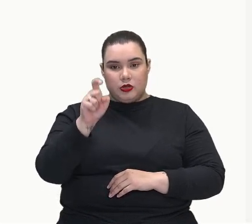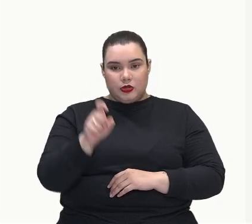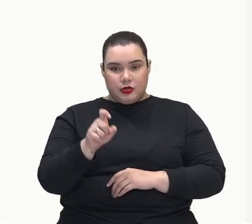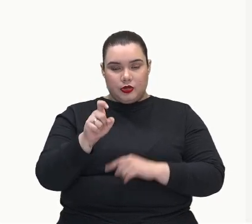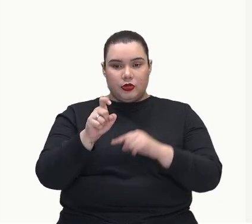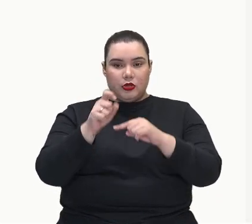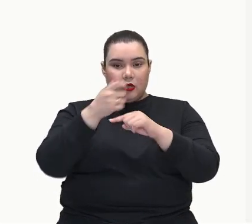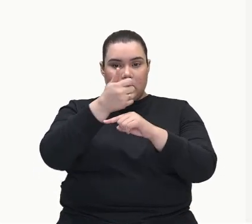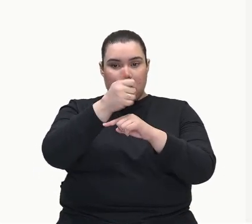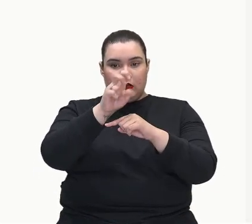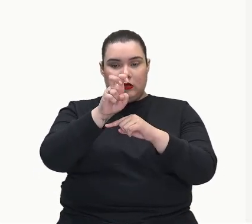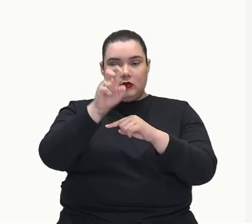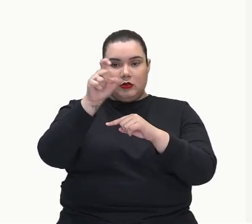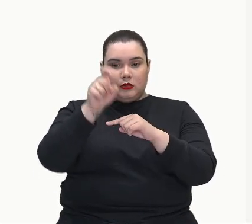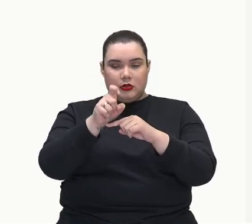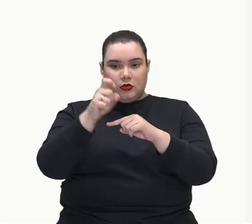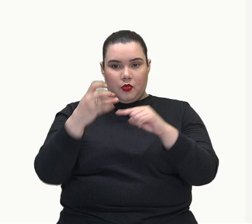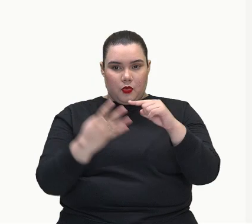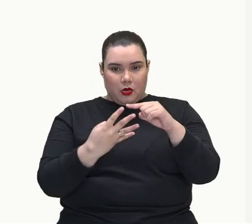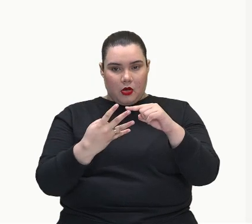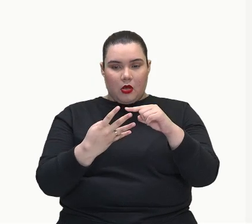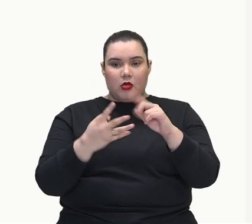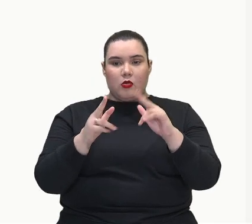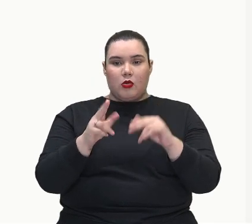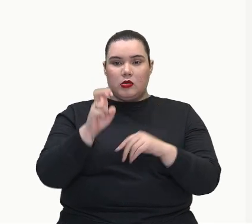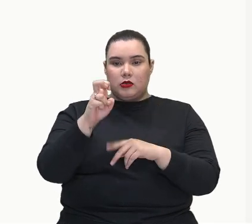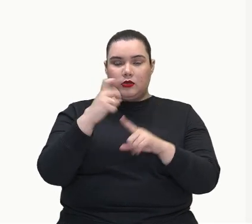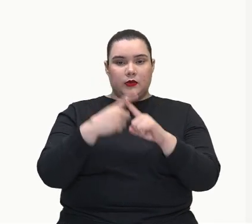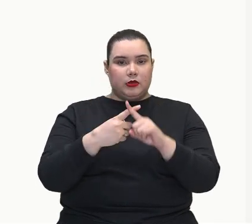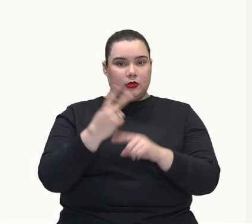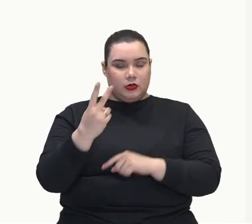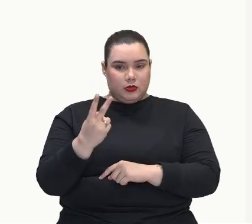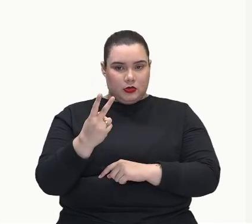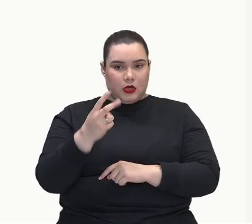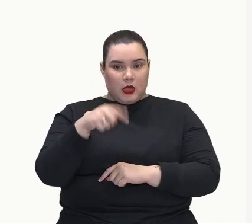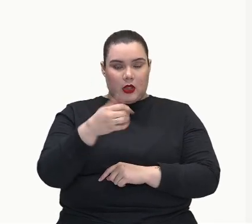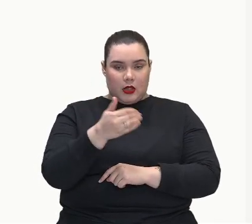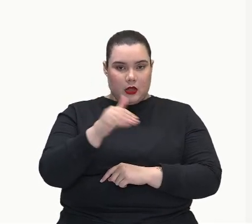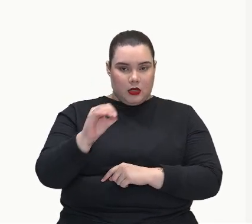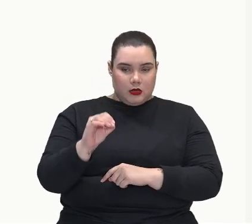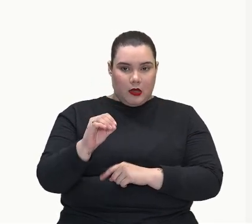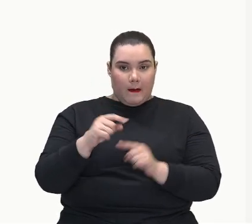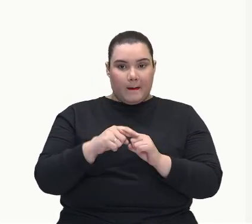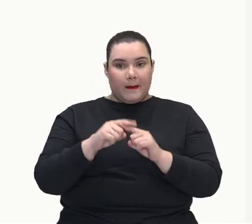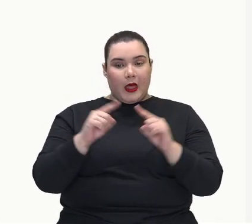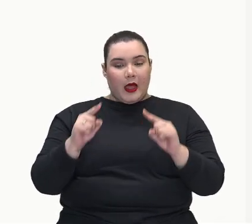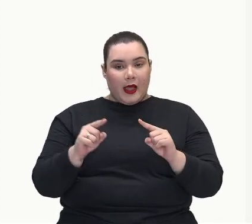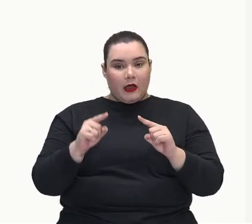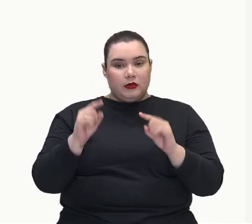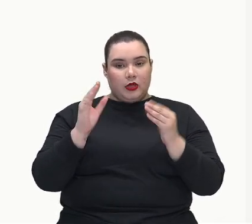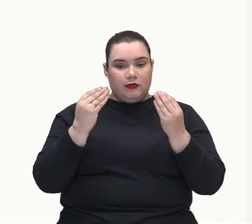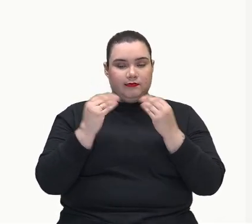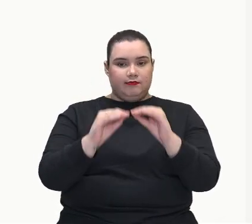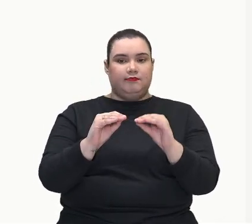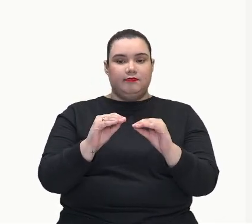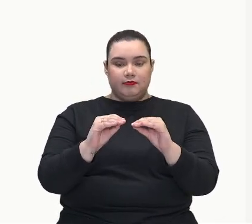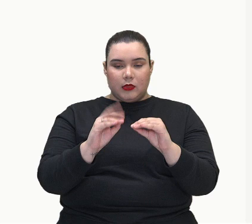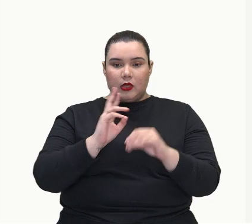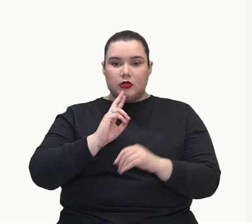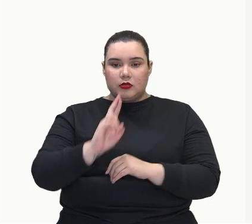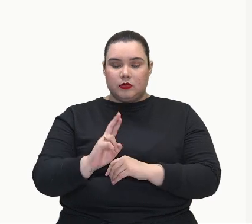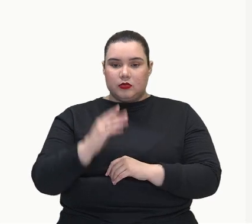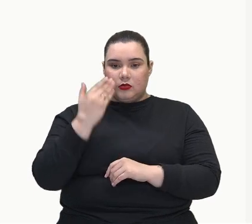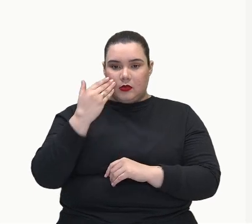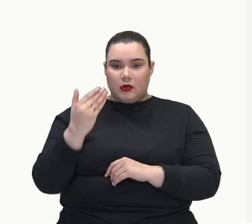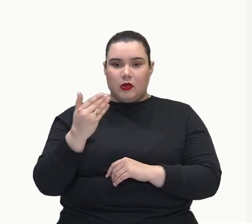4 igual a 5 vezes 2, que dá 10. Só que aqui a gente já colocou direto o resultado de